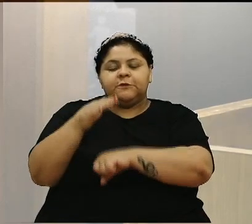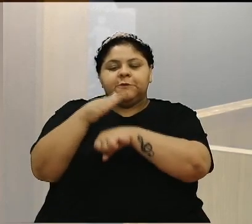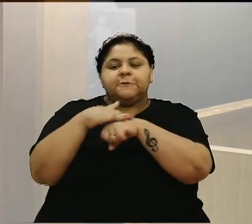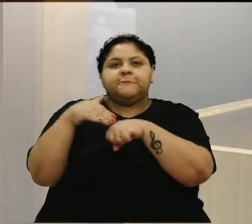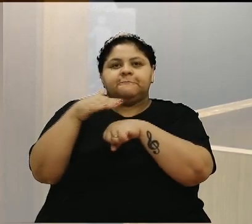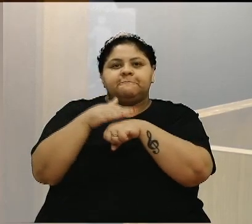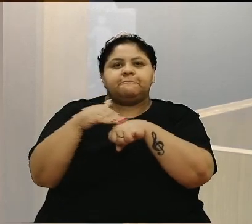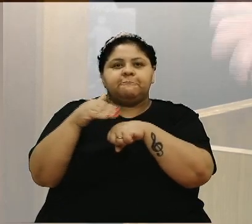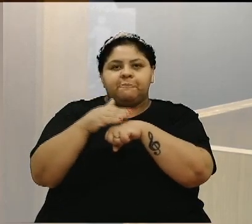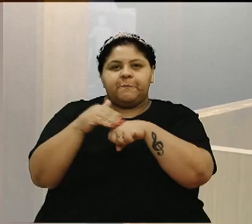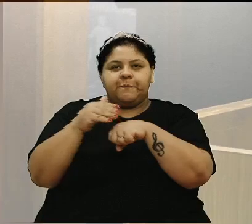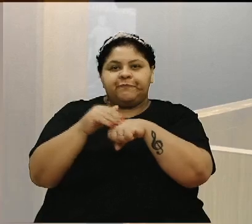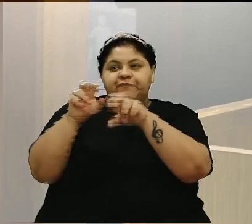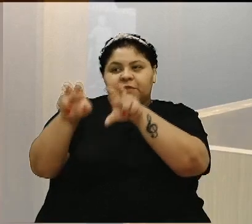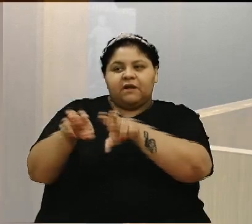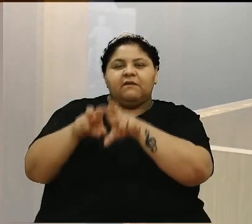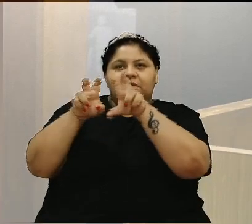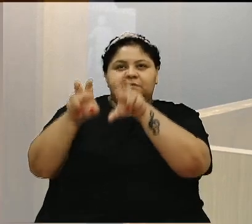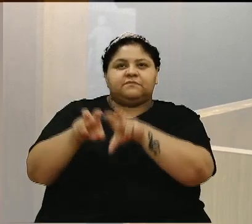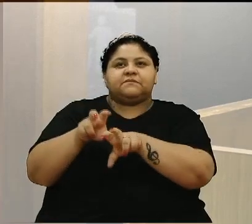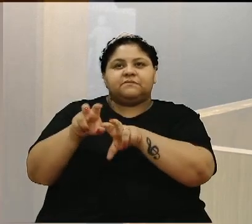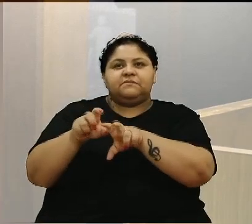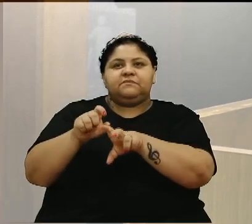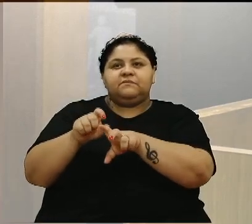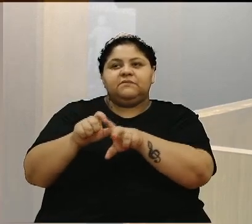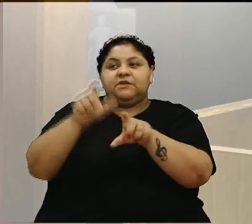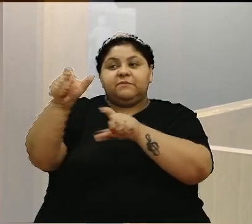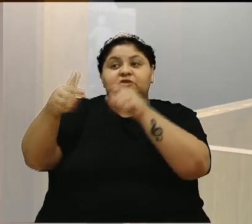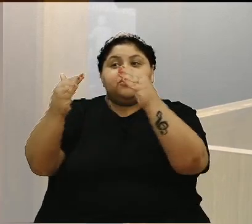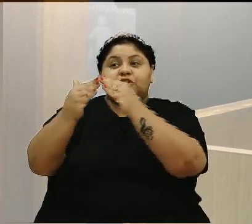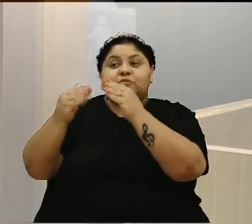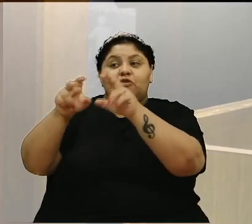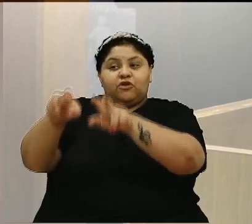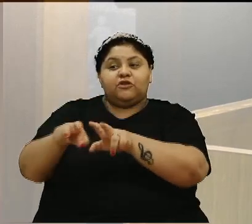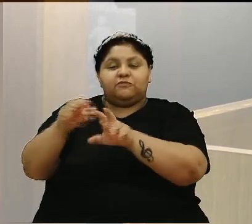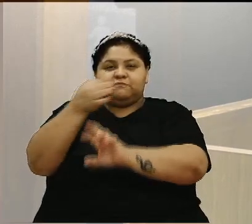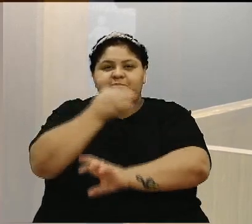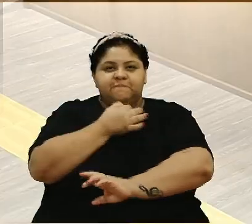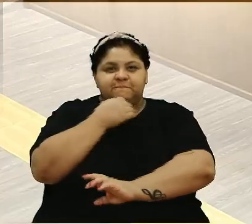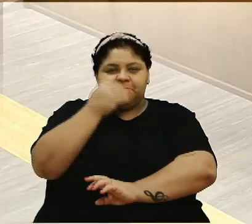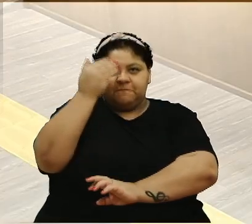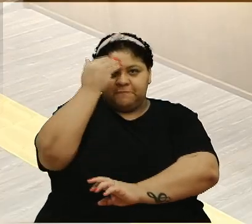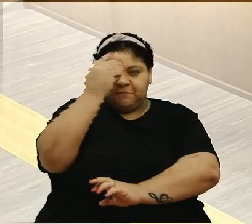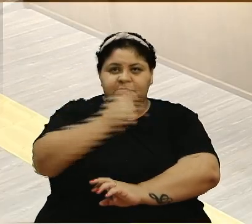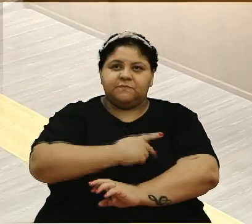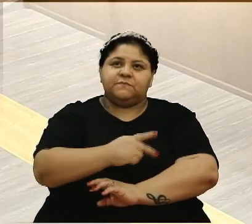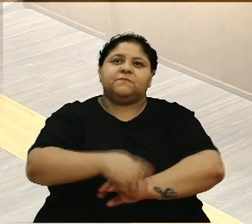em especial para os agricultores, mas quem reside na área rural de nossa cidade. Obrigado, presidente.